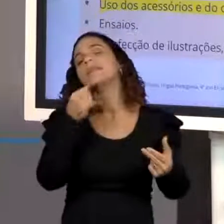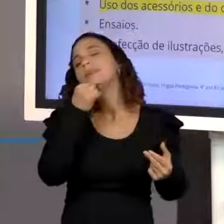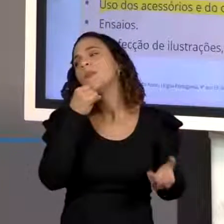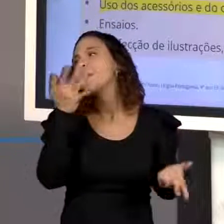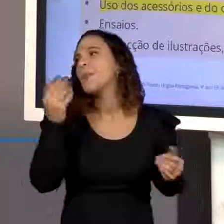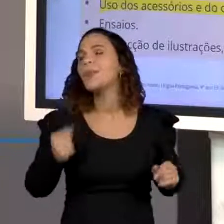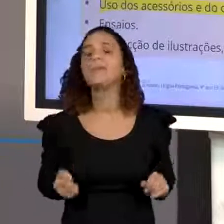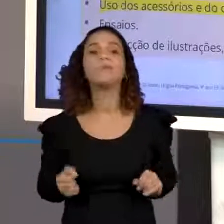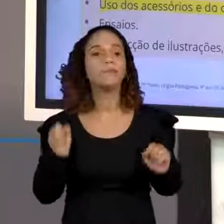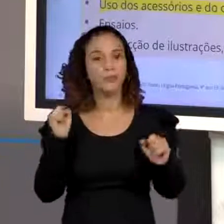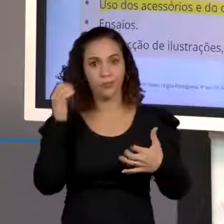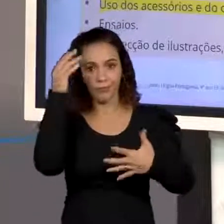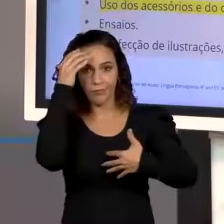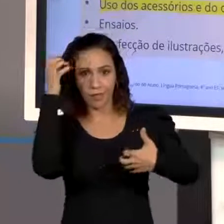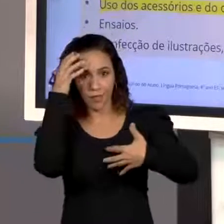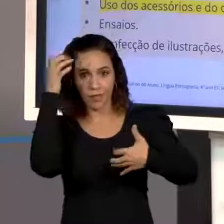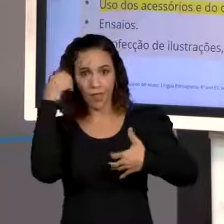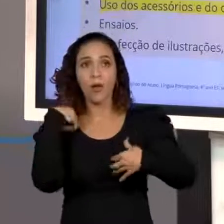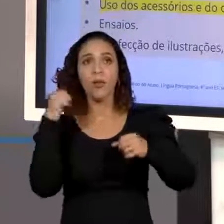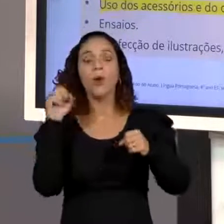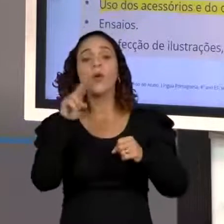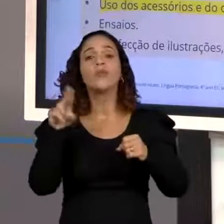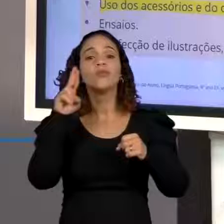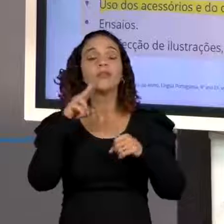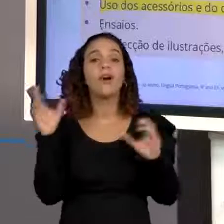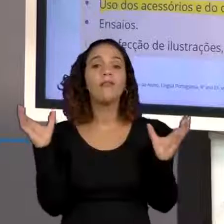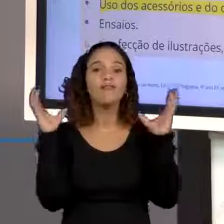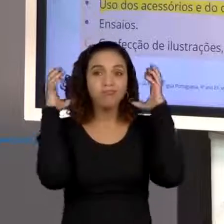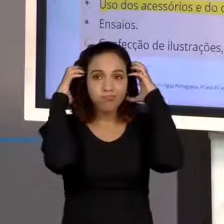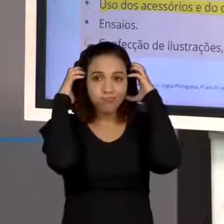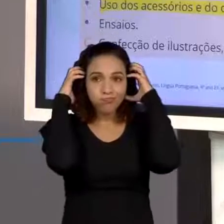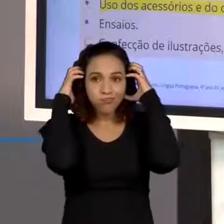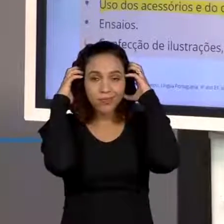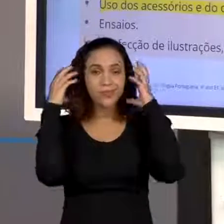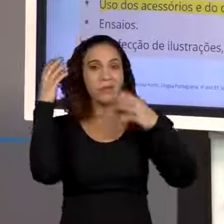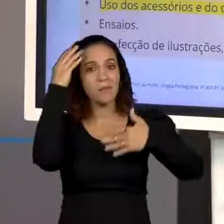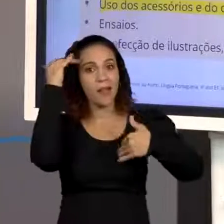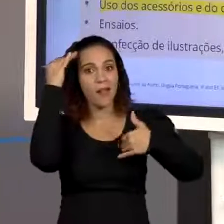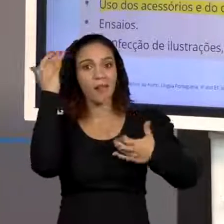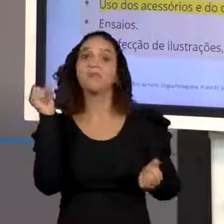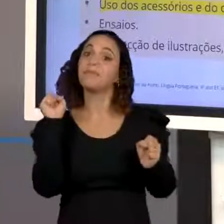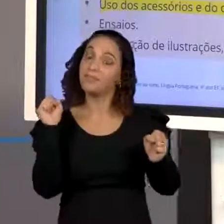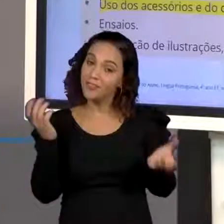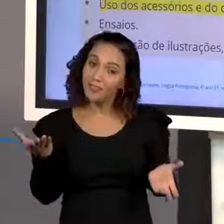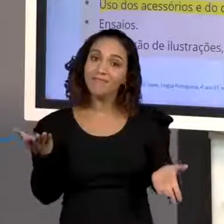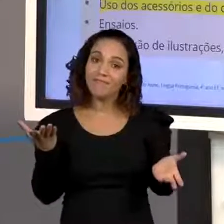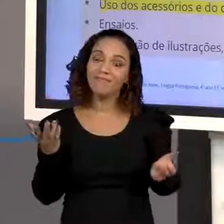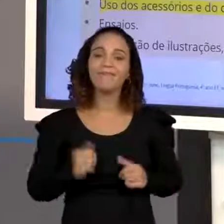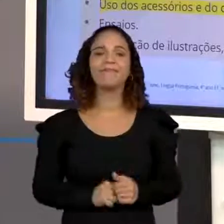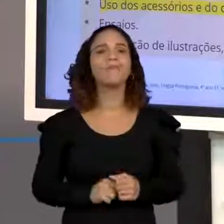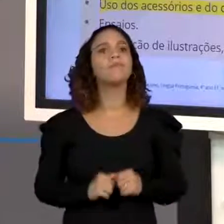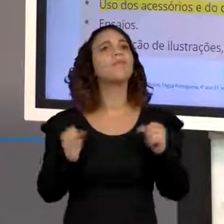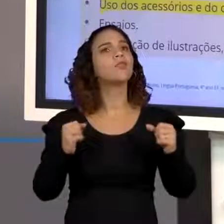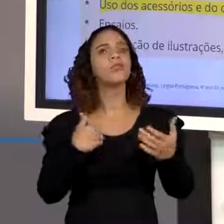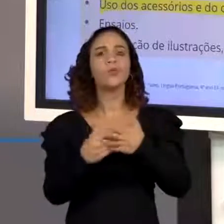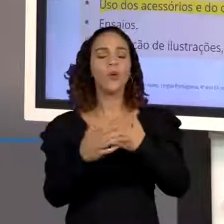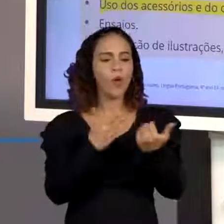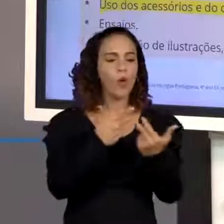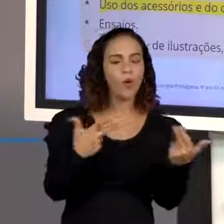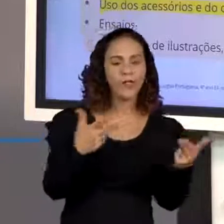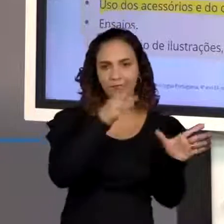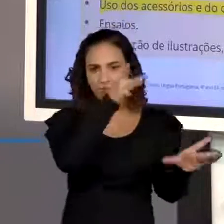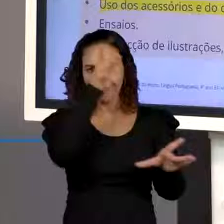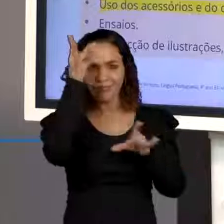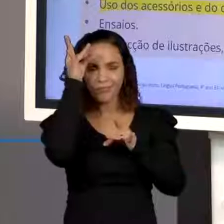aí um macaquinho e utilizar aí umas orelhinhas aí de macaco, pode ficar bem legal. Então eu posso usar acessórios no